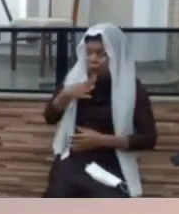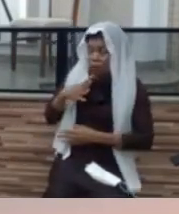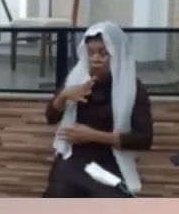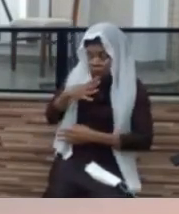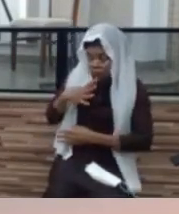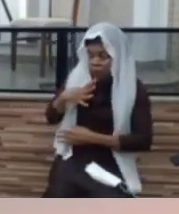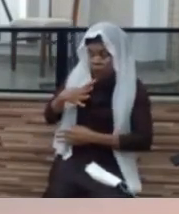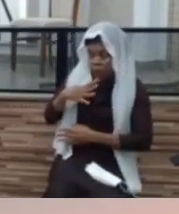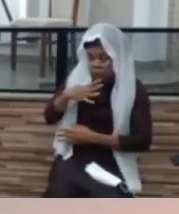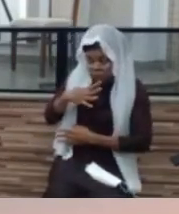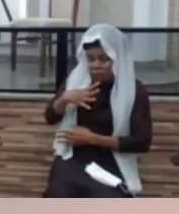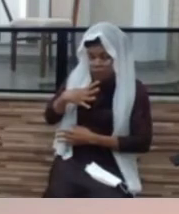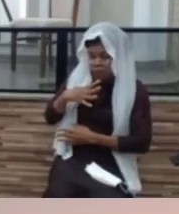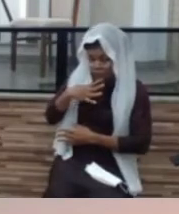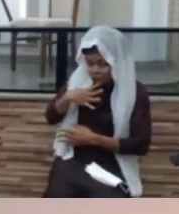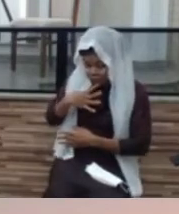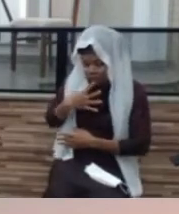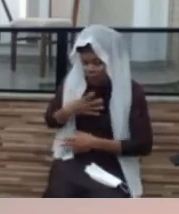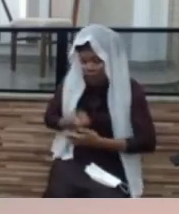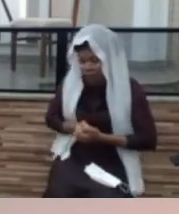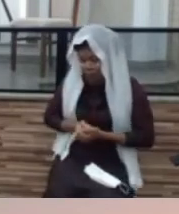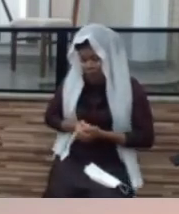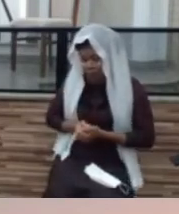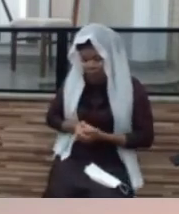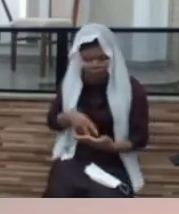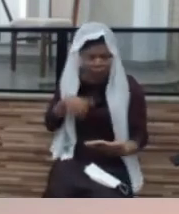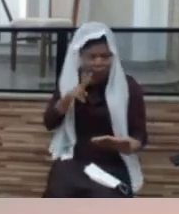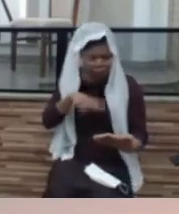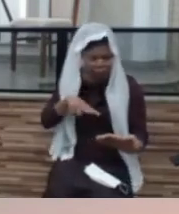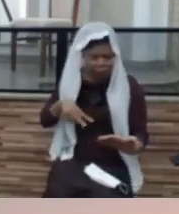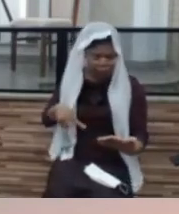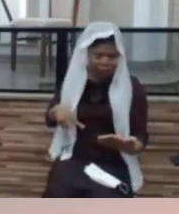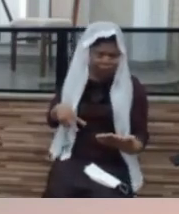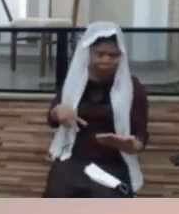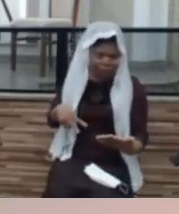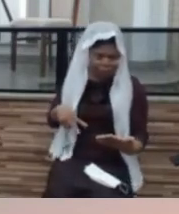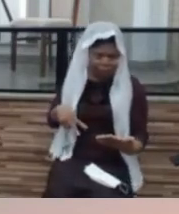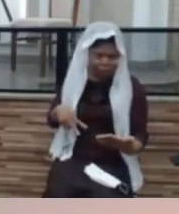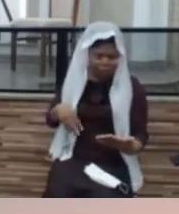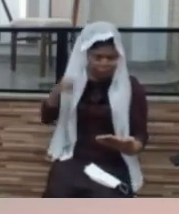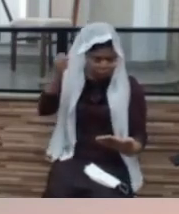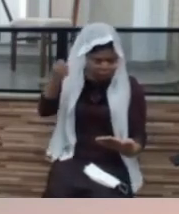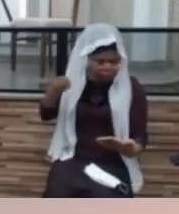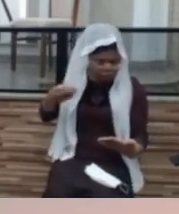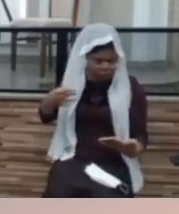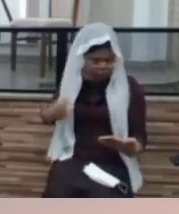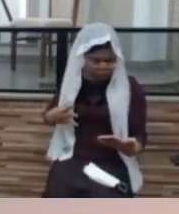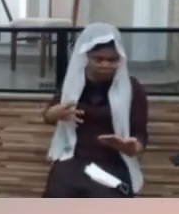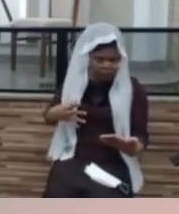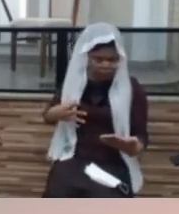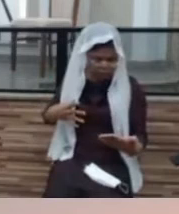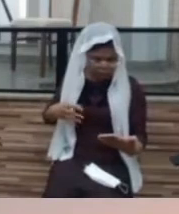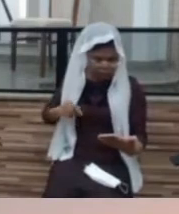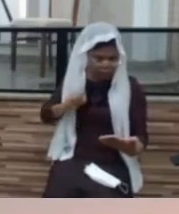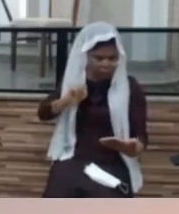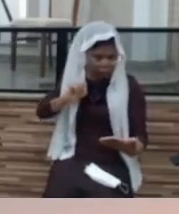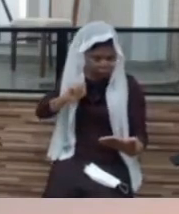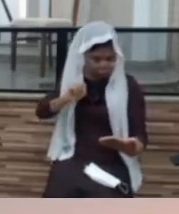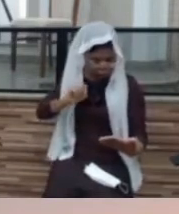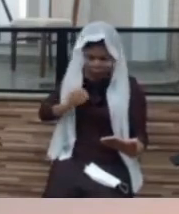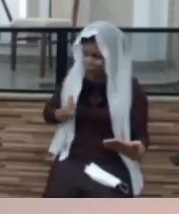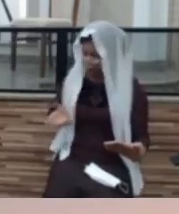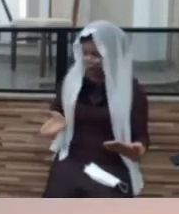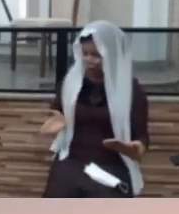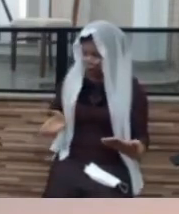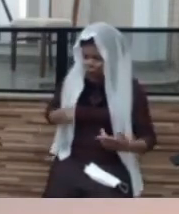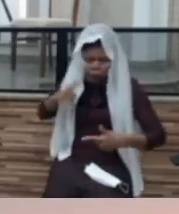Livro de Neemias, o que se passou. E aqui, irmãos, nesse livro conta que Neemias, irmão, lutou, irmãos, de todas as maneiras e